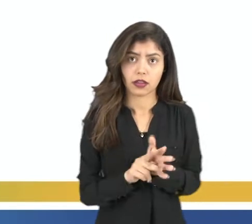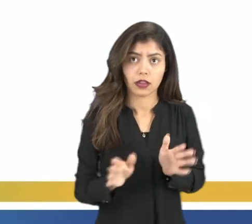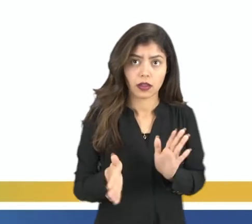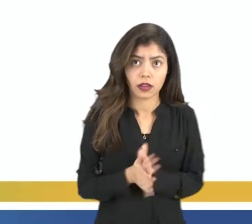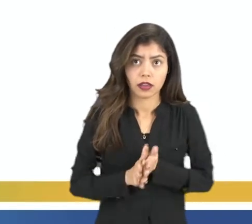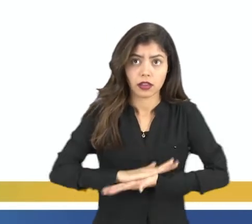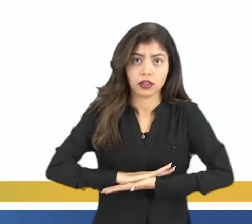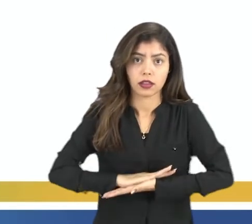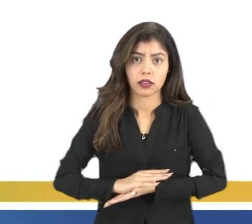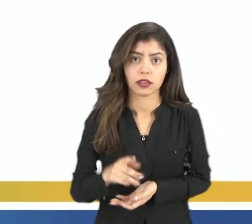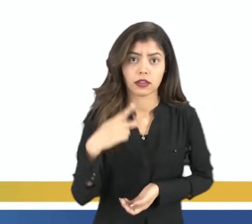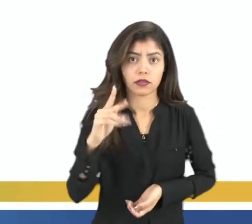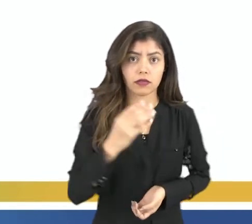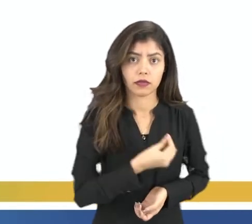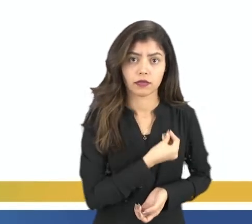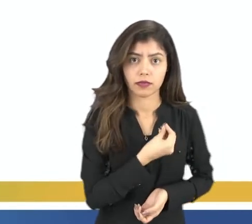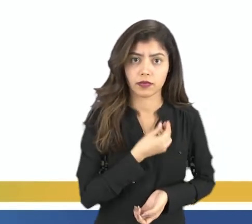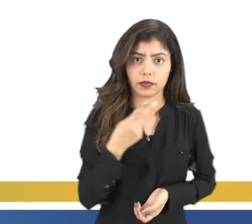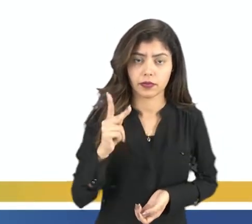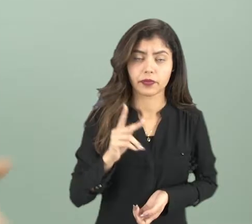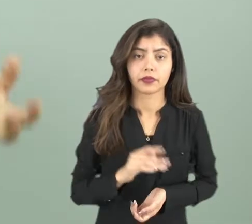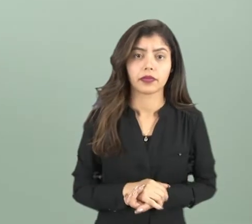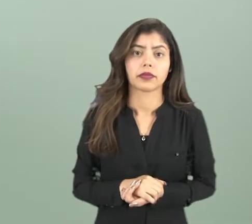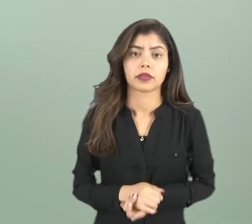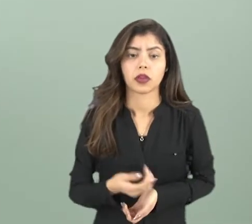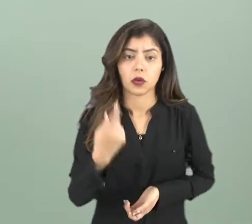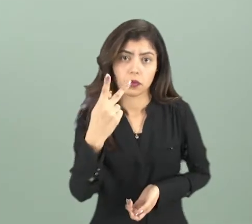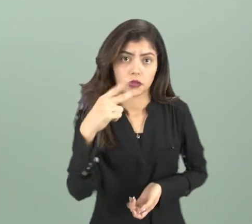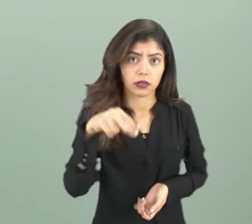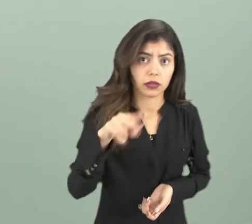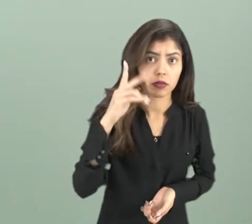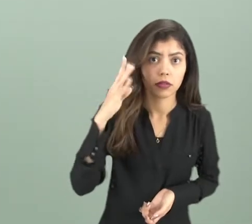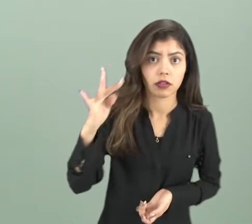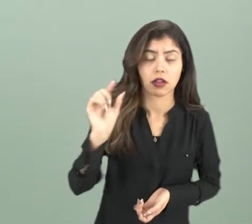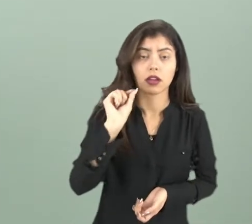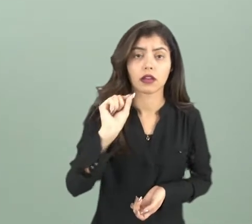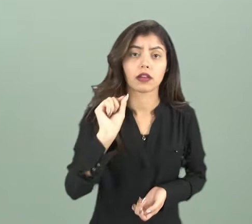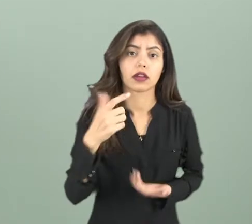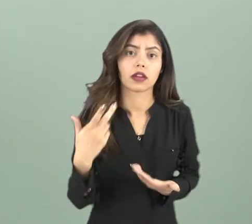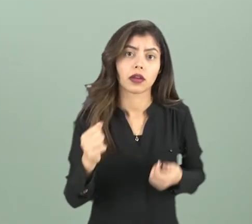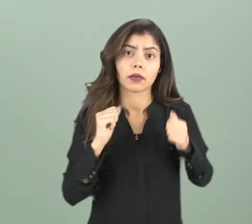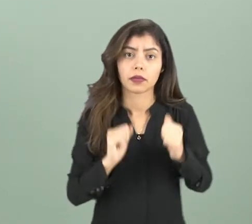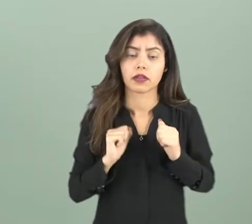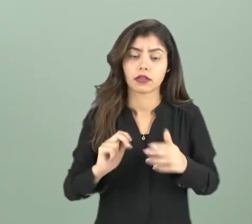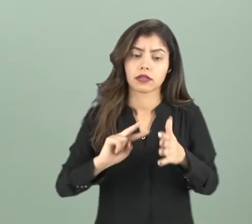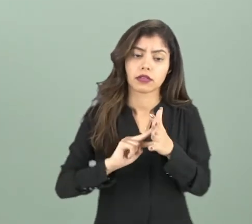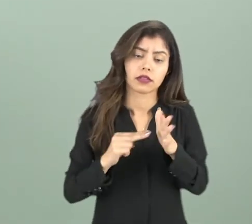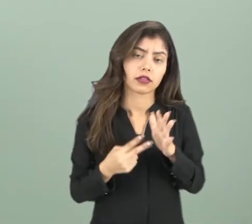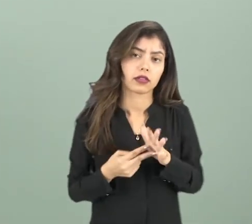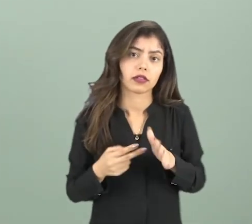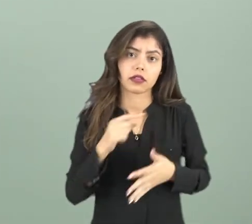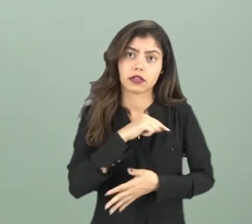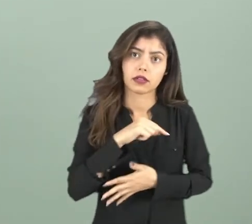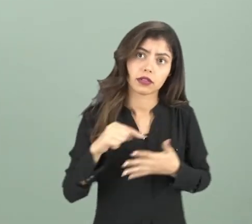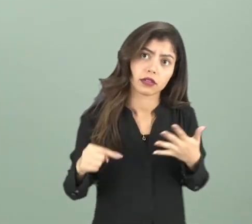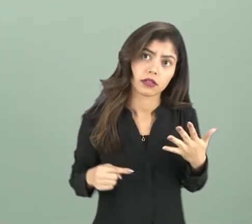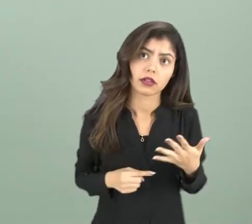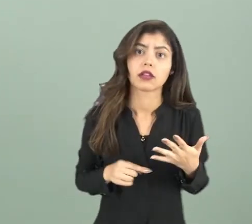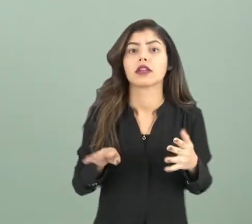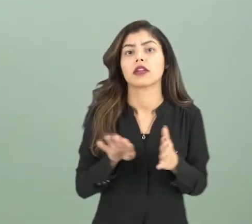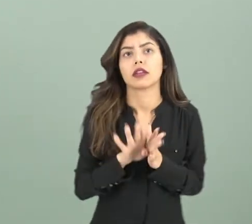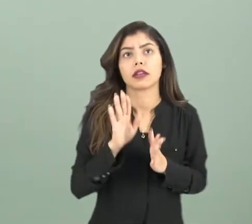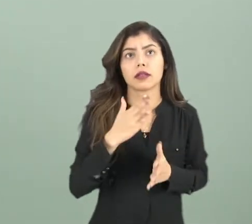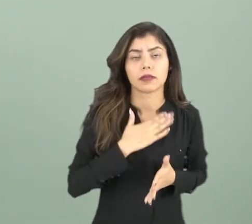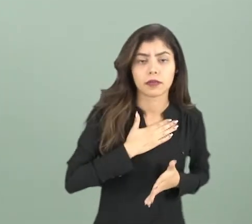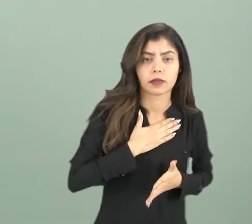bebe demais. Então, olha, o pronome reflexivo, na função reflexiva, ele pode significar se,